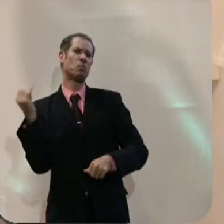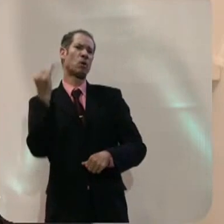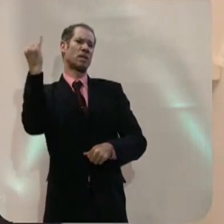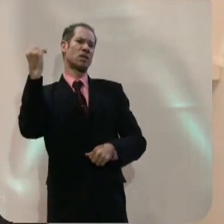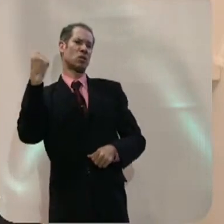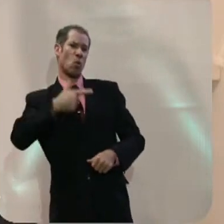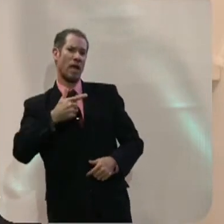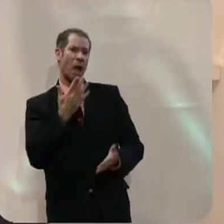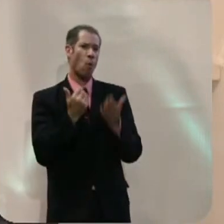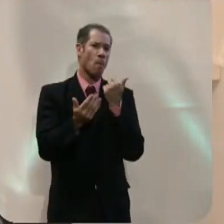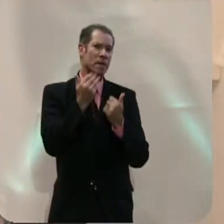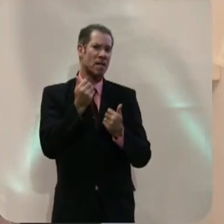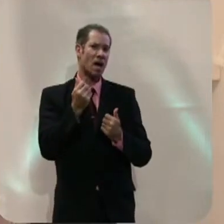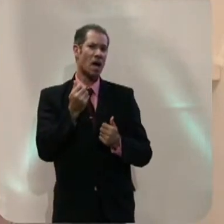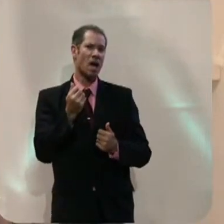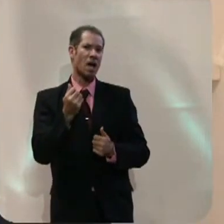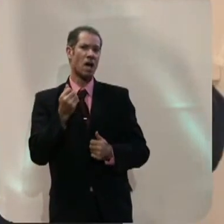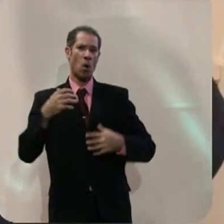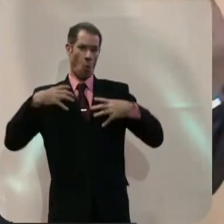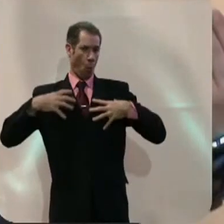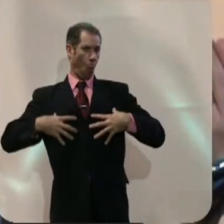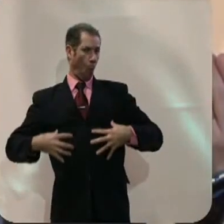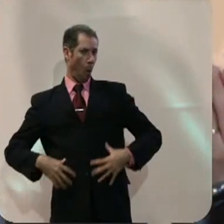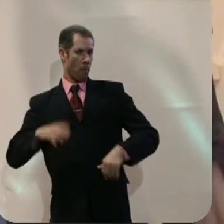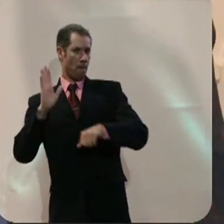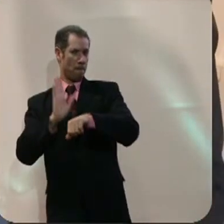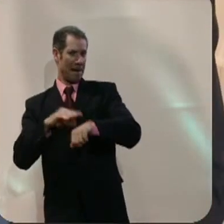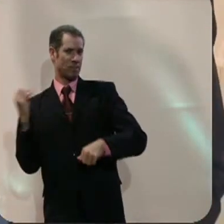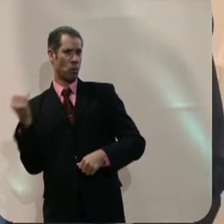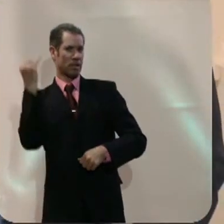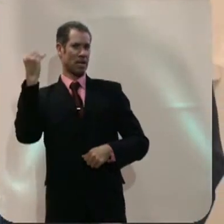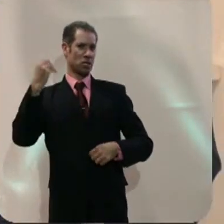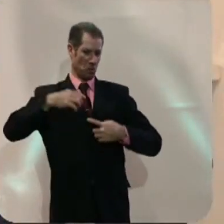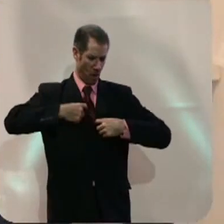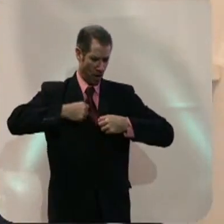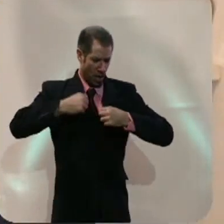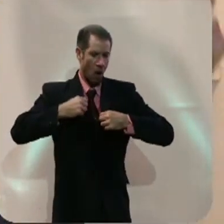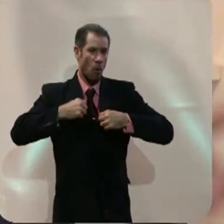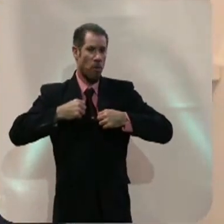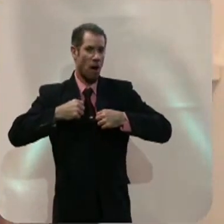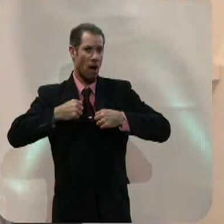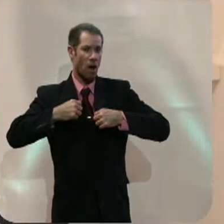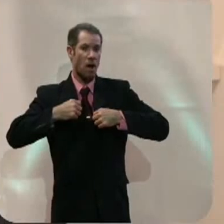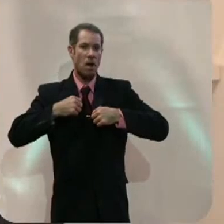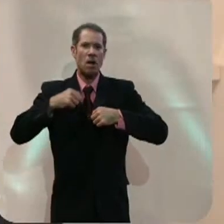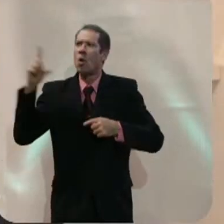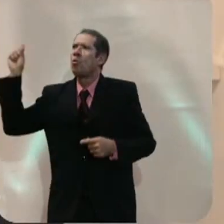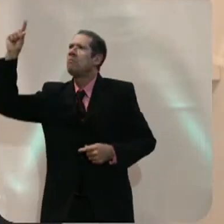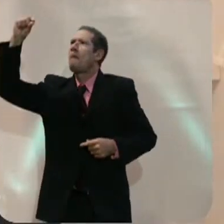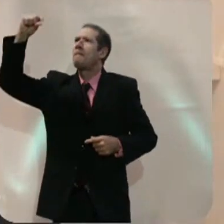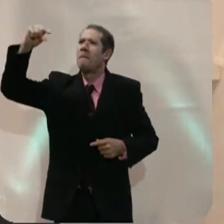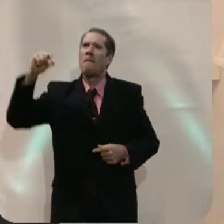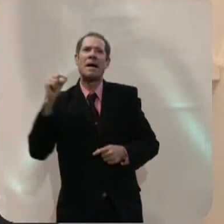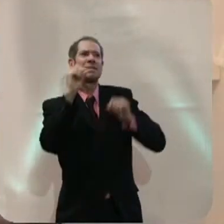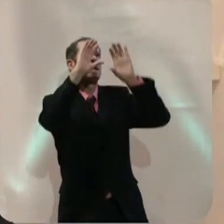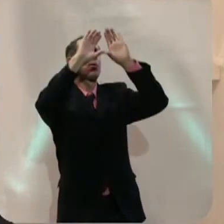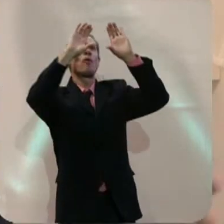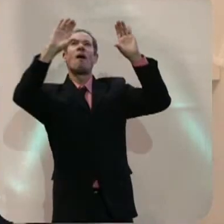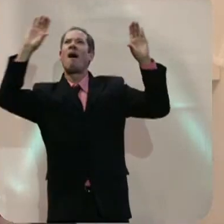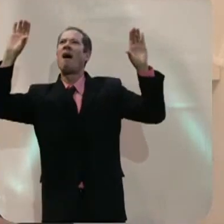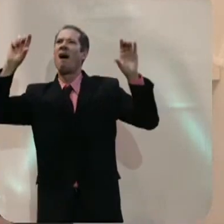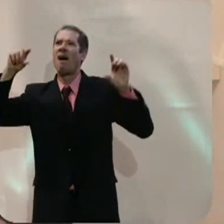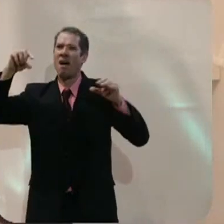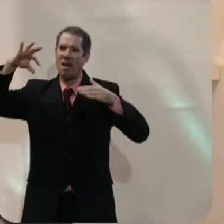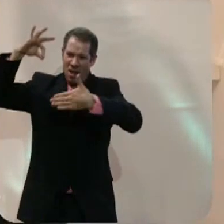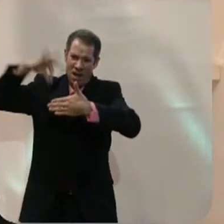importante do que a comida? Será que o corpo não é mais importante do que as roupas? Vejam os passarinhos que voam pelo céu. Eles